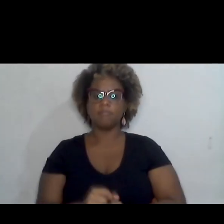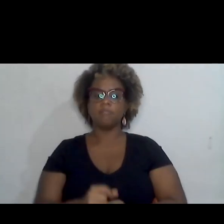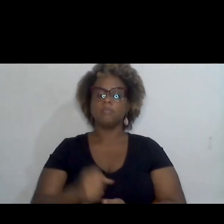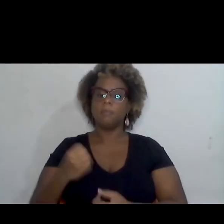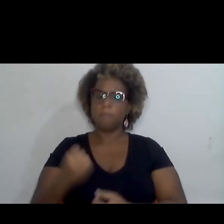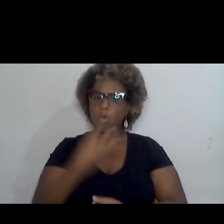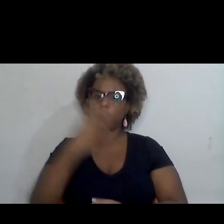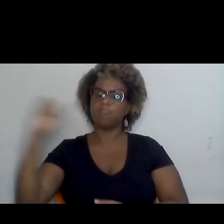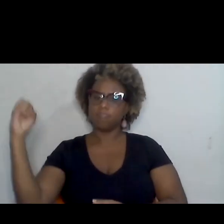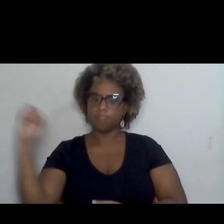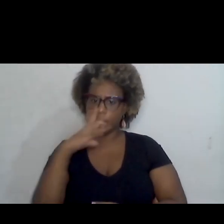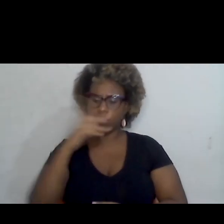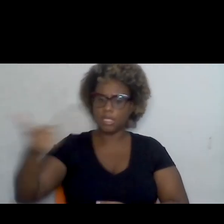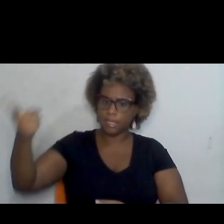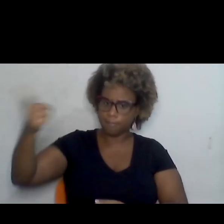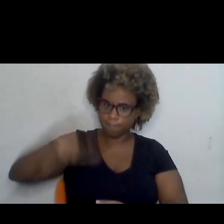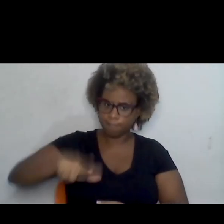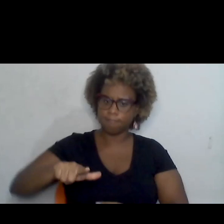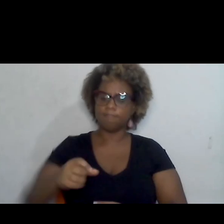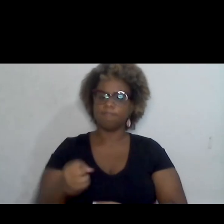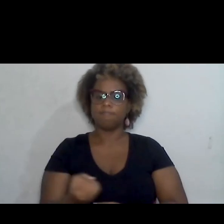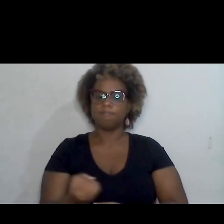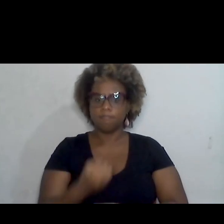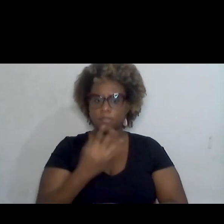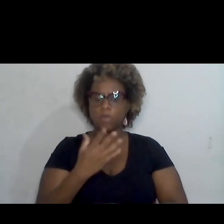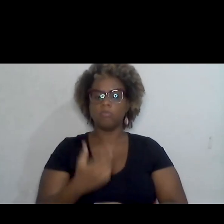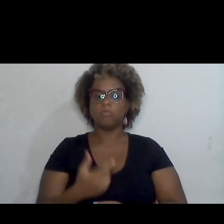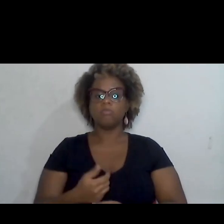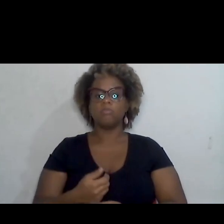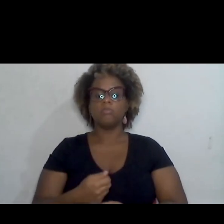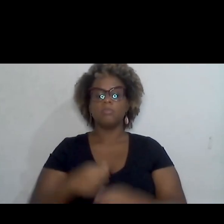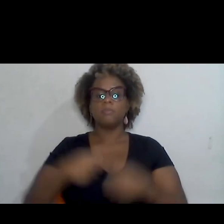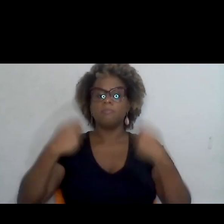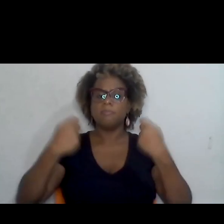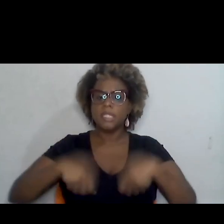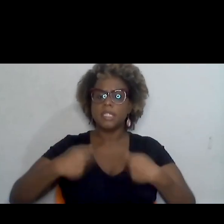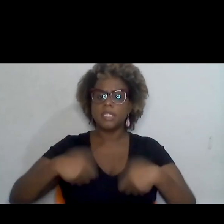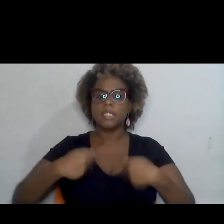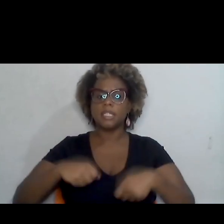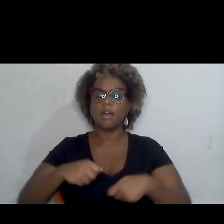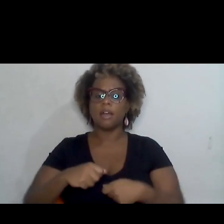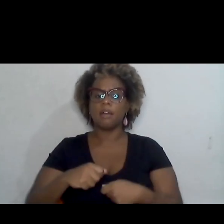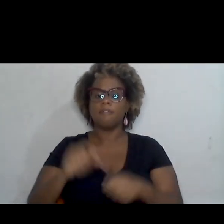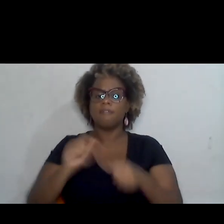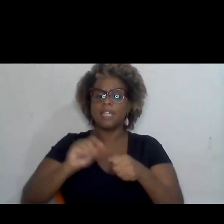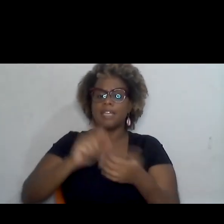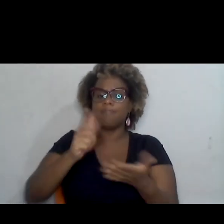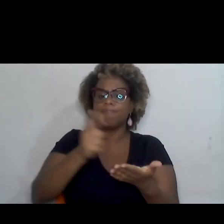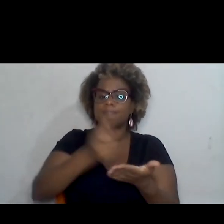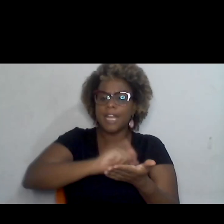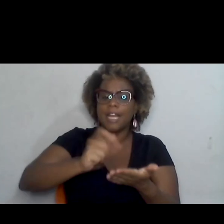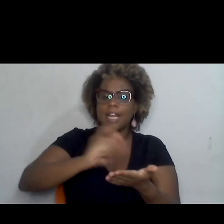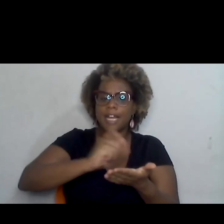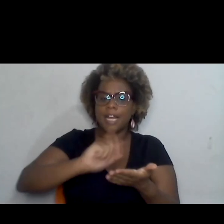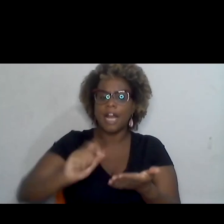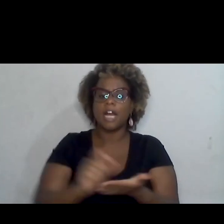de desburocratizar, de necessidade de não precisar mais, de repente, se apresentar uma carta de patrocínio para participar de algum processo